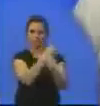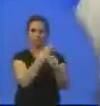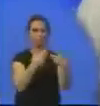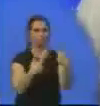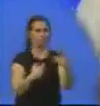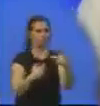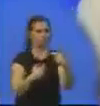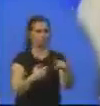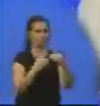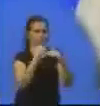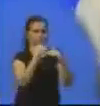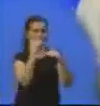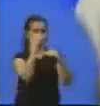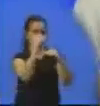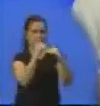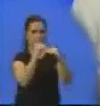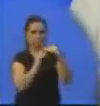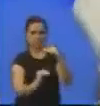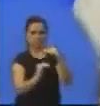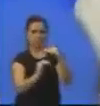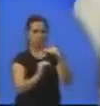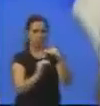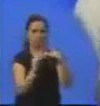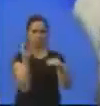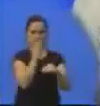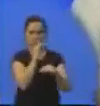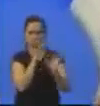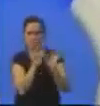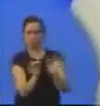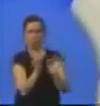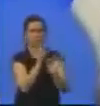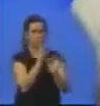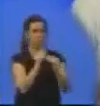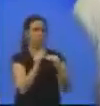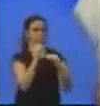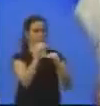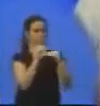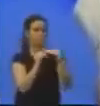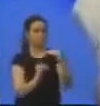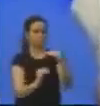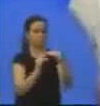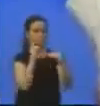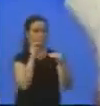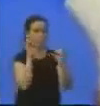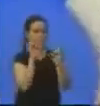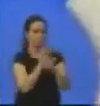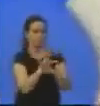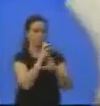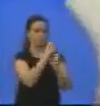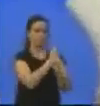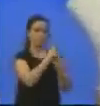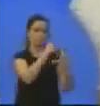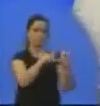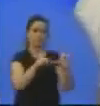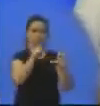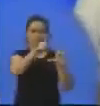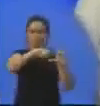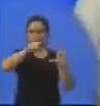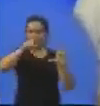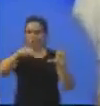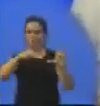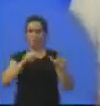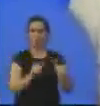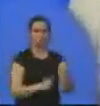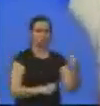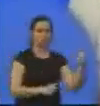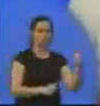já não é uma daquelas nossas contas rapidinho de fazer o gráfico. Então, vamos fazer o gráfico completo, usando derivada. Primeiro, vou